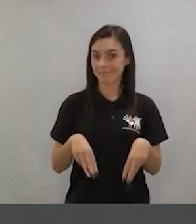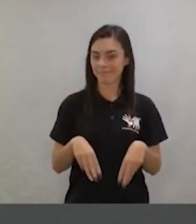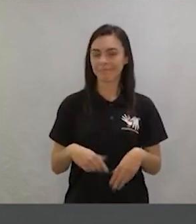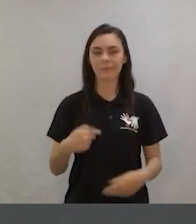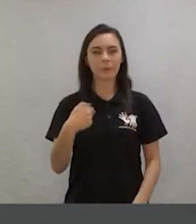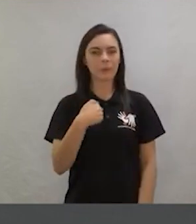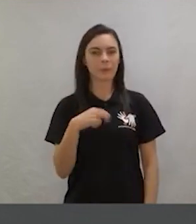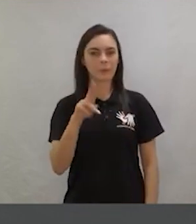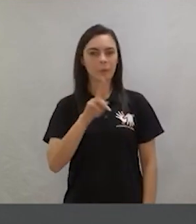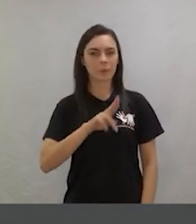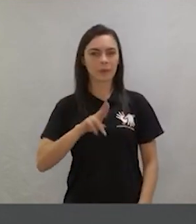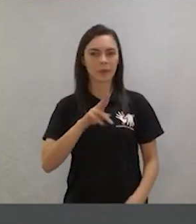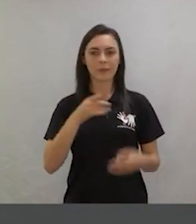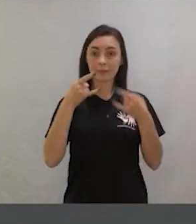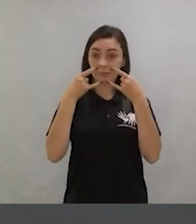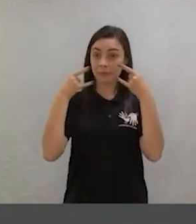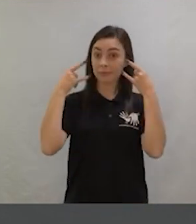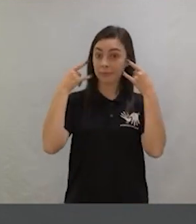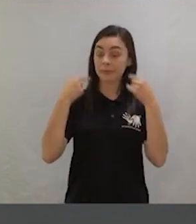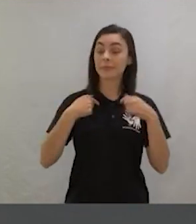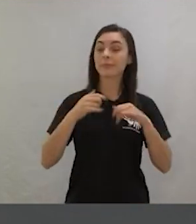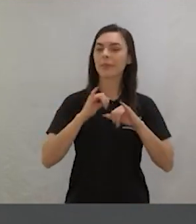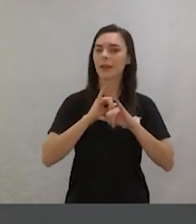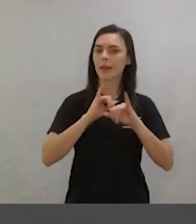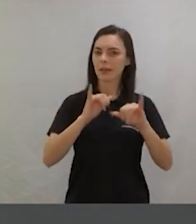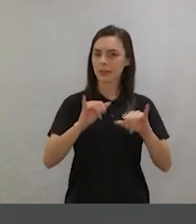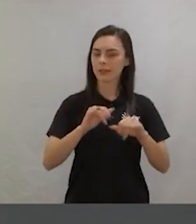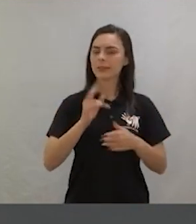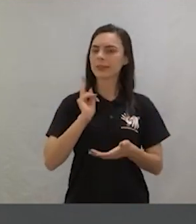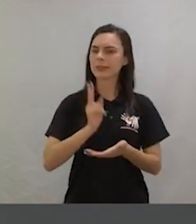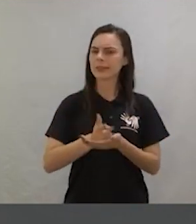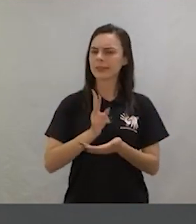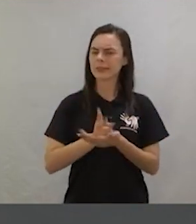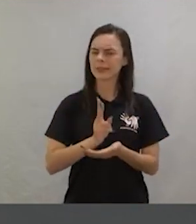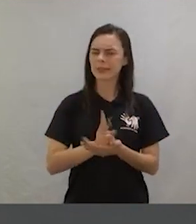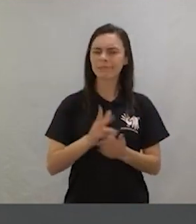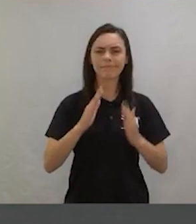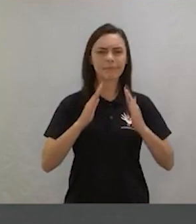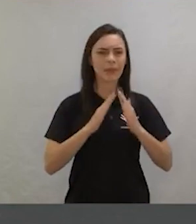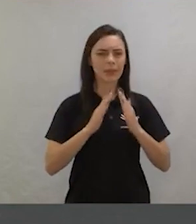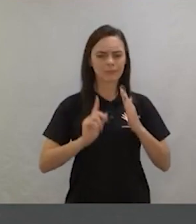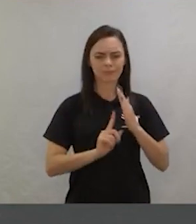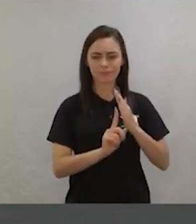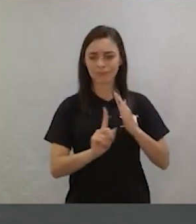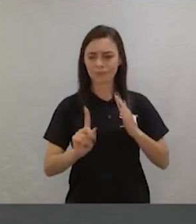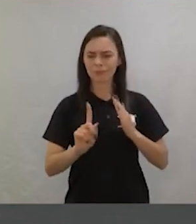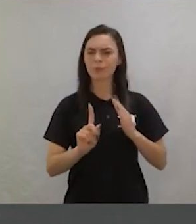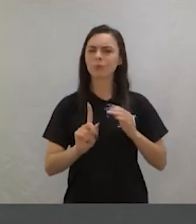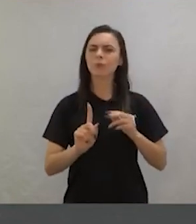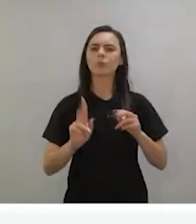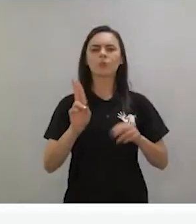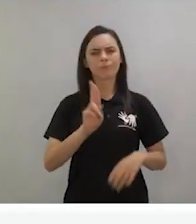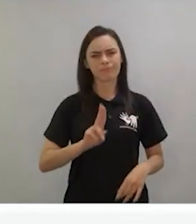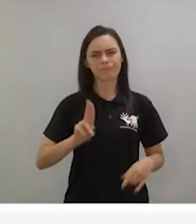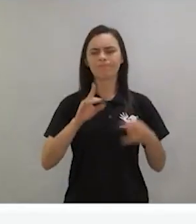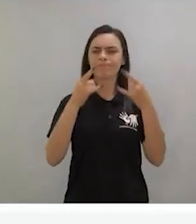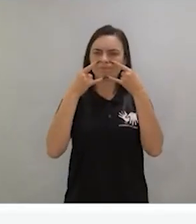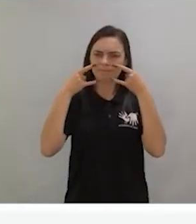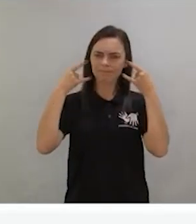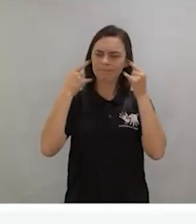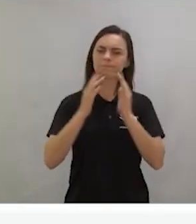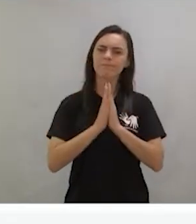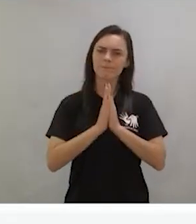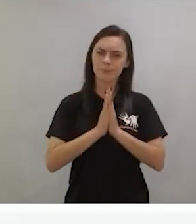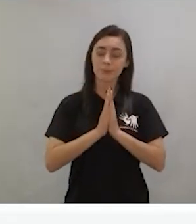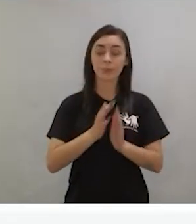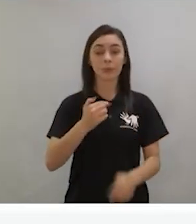minha máscara e quero deixar um recado para vocês. Toda vez que vocês saírem de casa, não esqueçam de colocar a máscara. E eu vou colocar